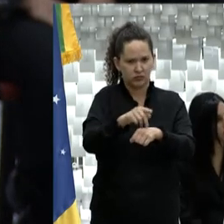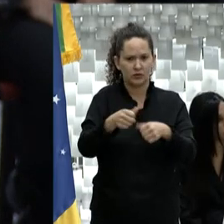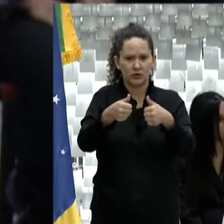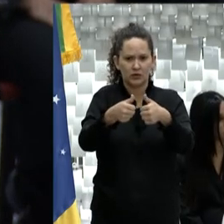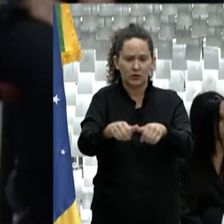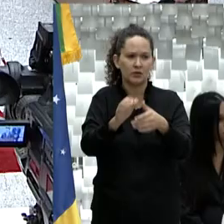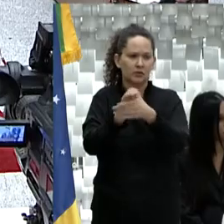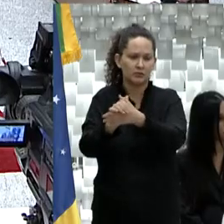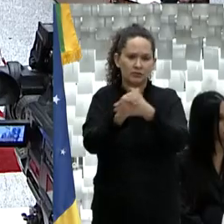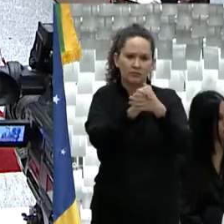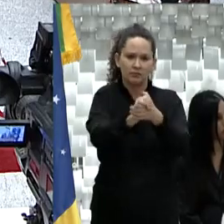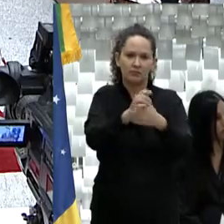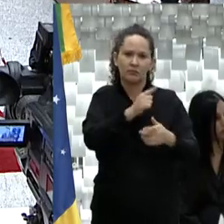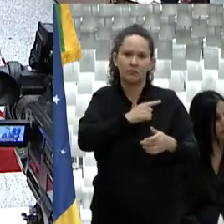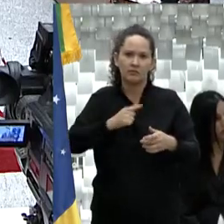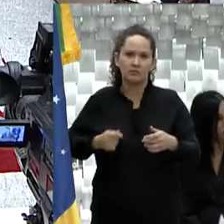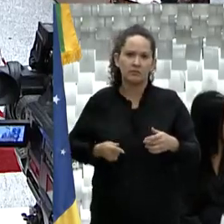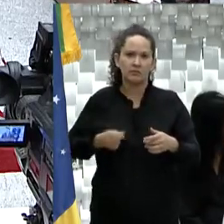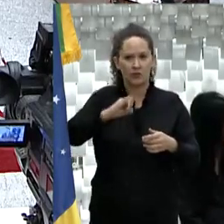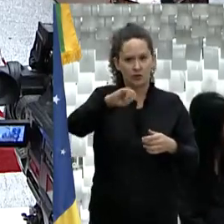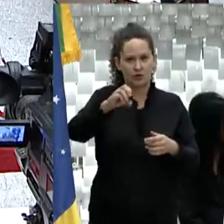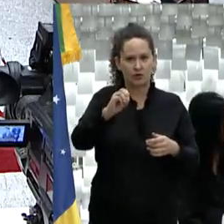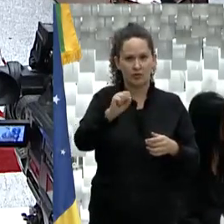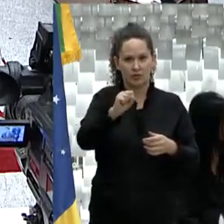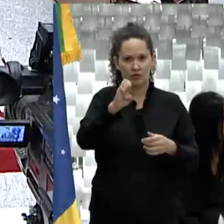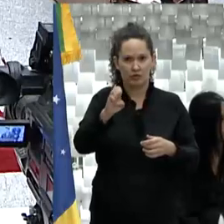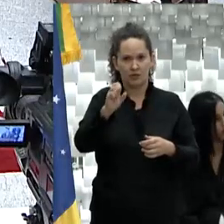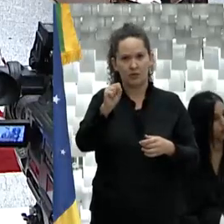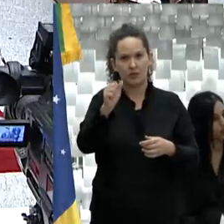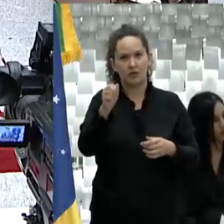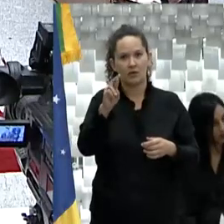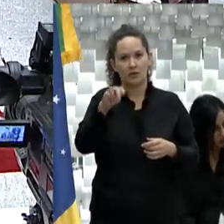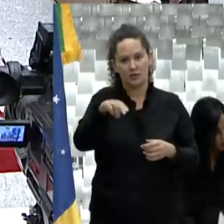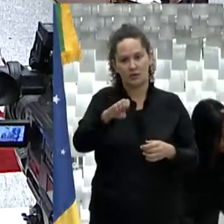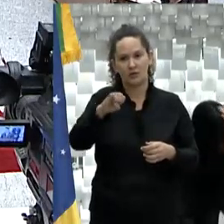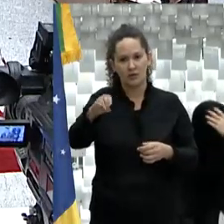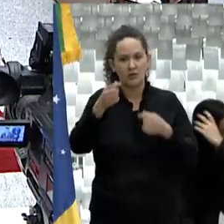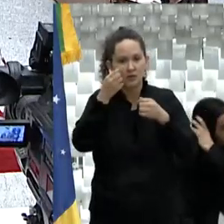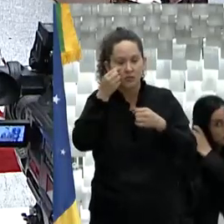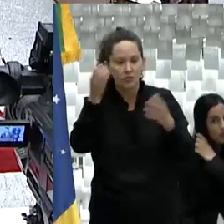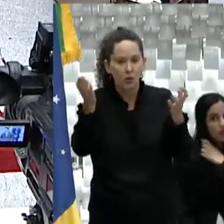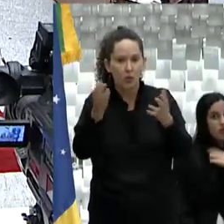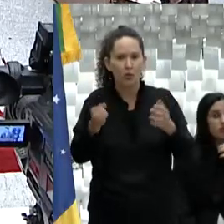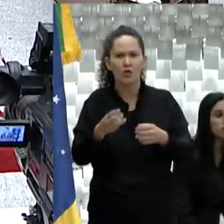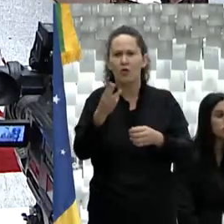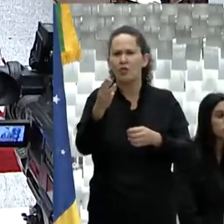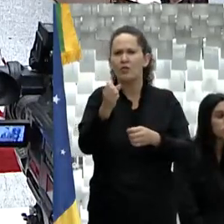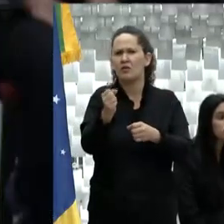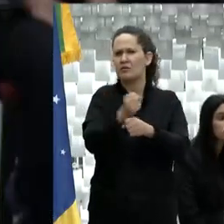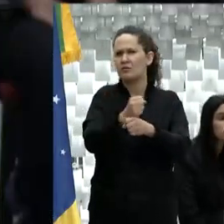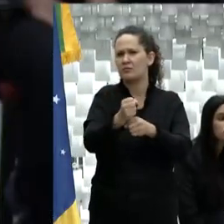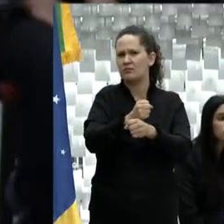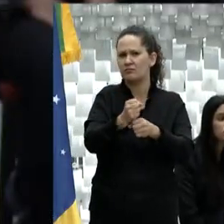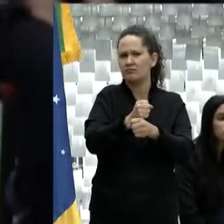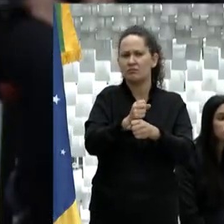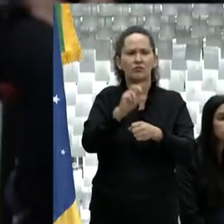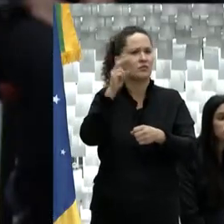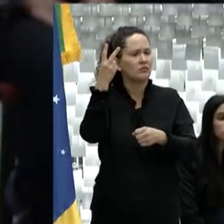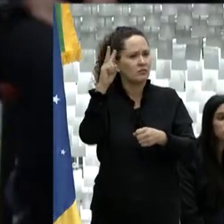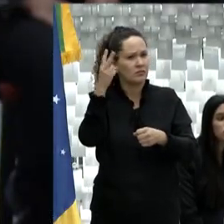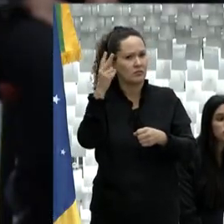quero saudar o presidente José Sarney e a sua presença hoje aqui. São 30 anos de